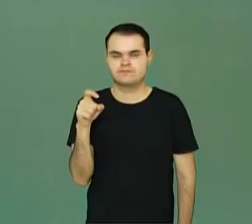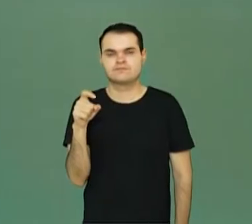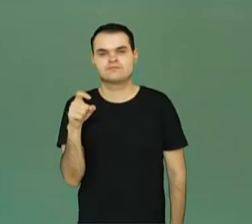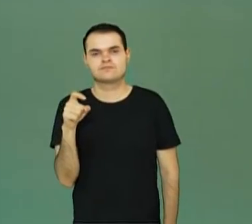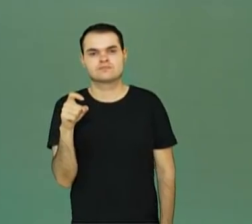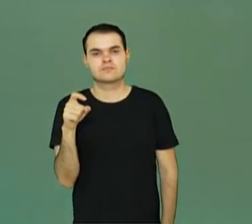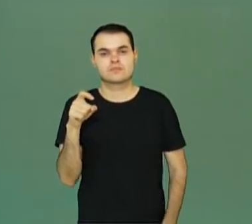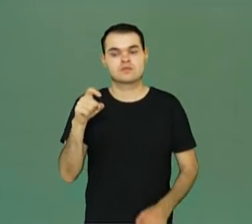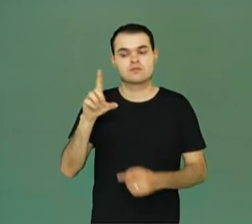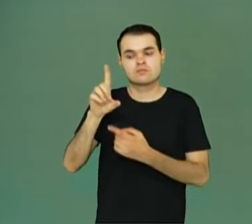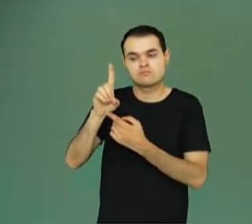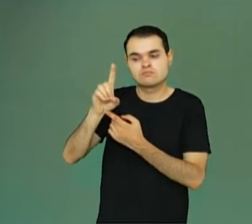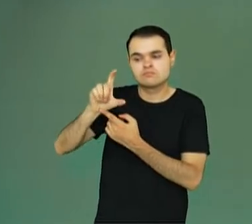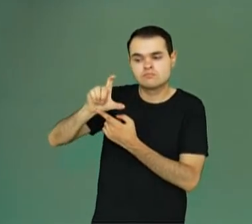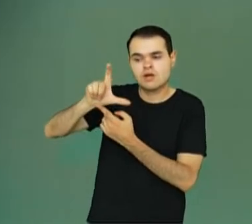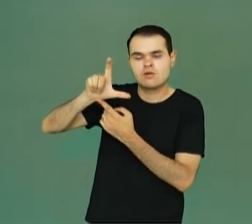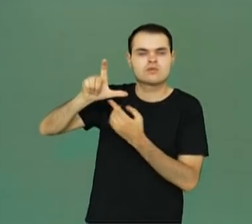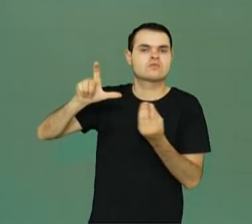diagonal maior?